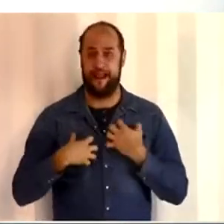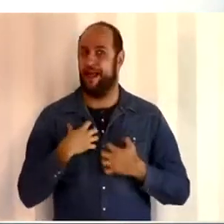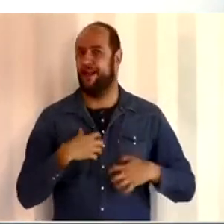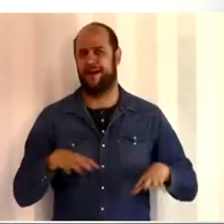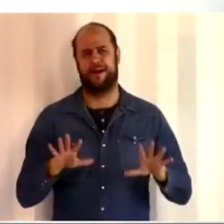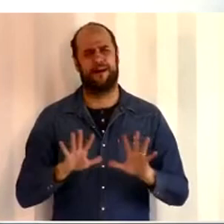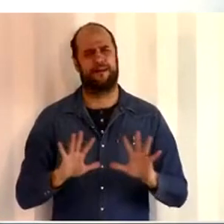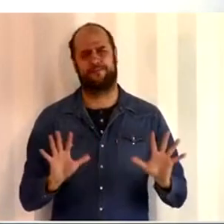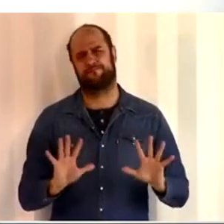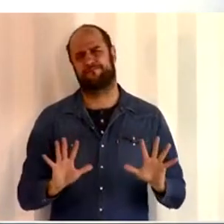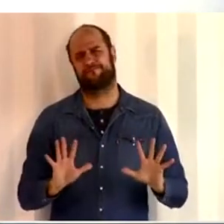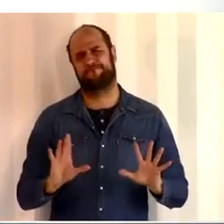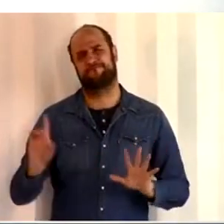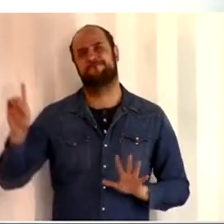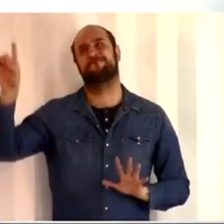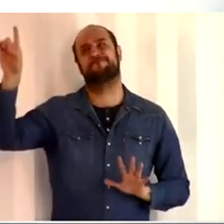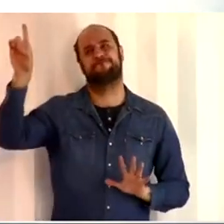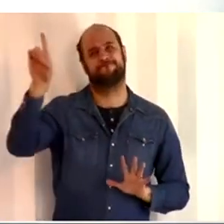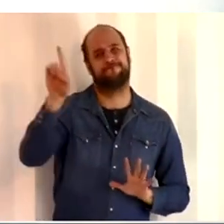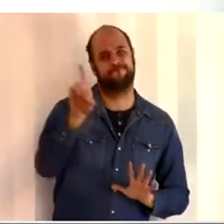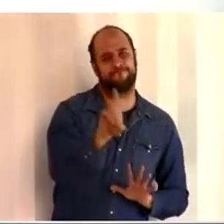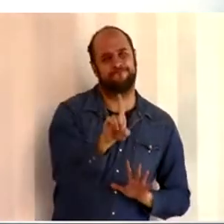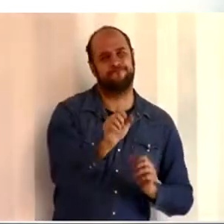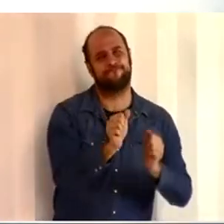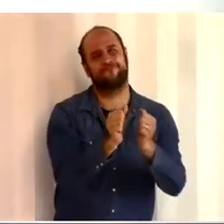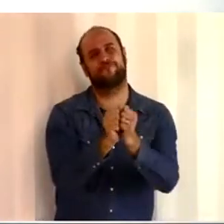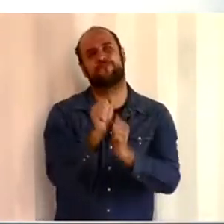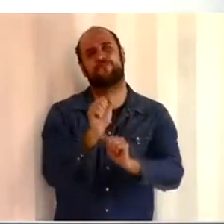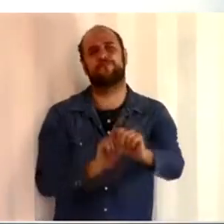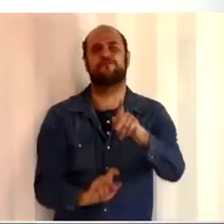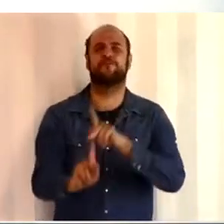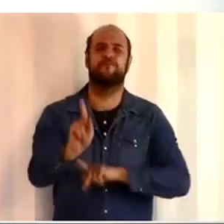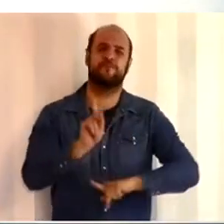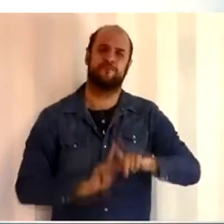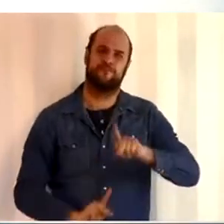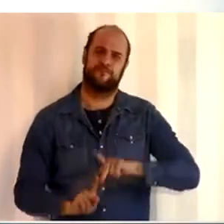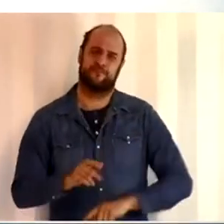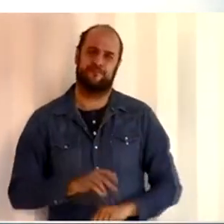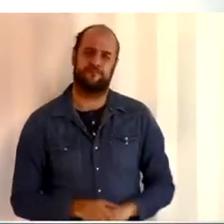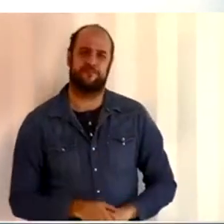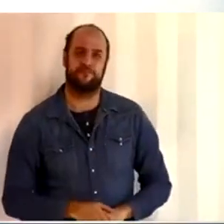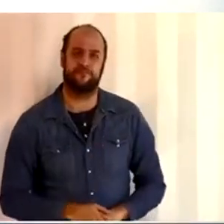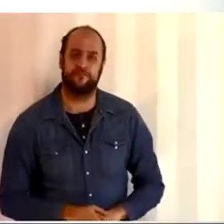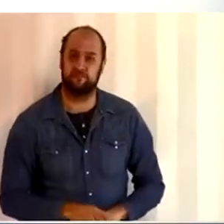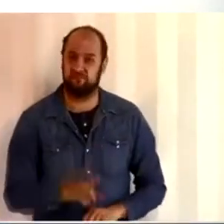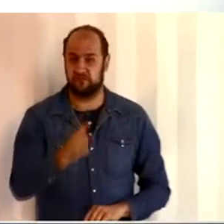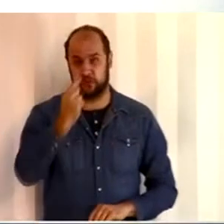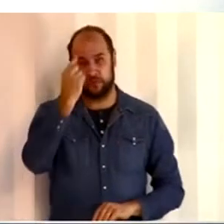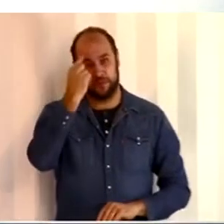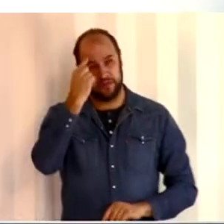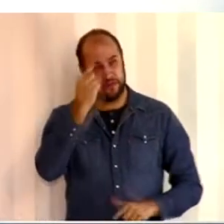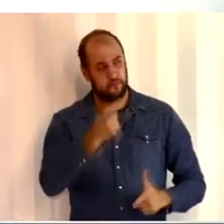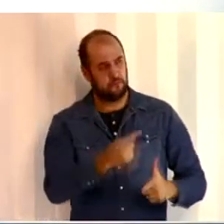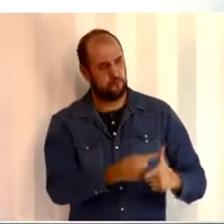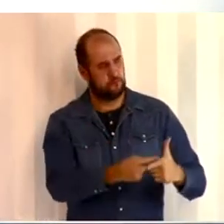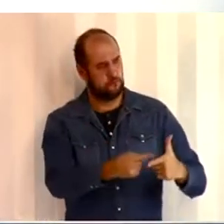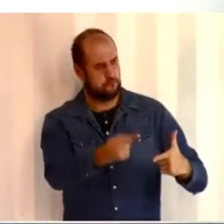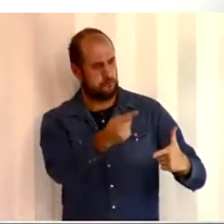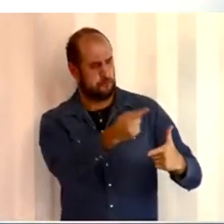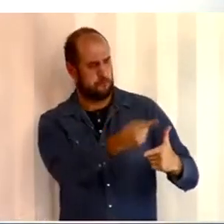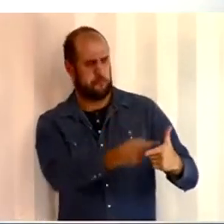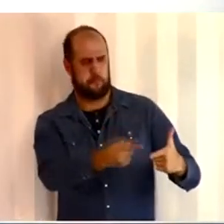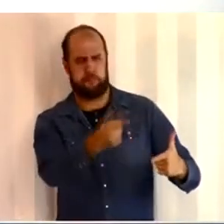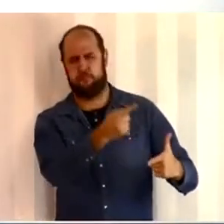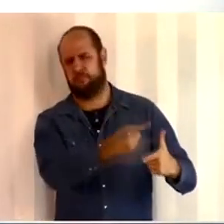está presente com o seu povo. Quando você achar que os problemas estão começando a se avolumar lá na